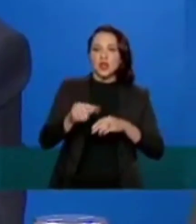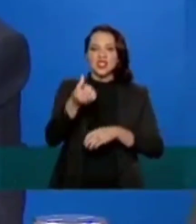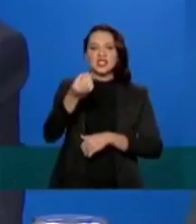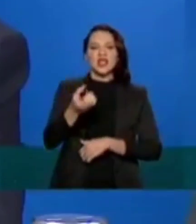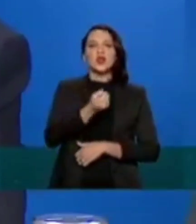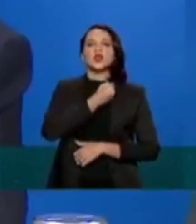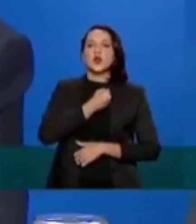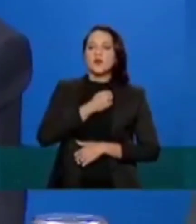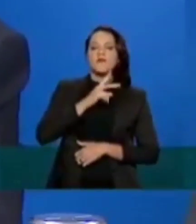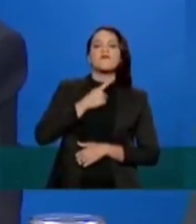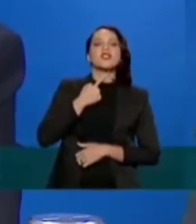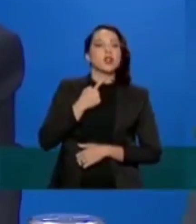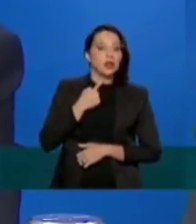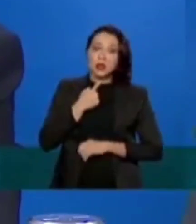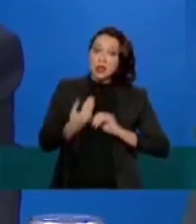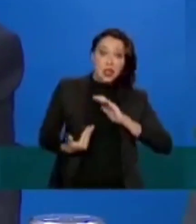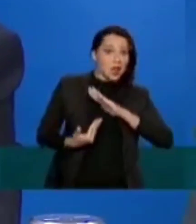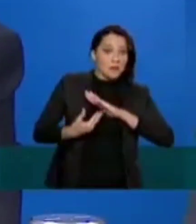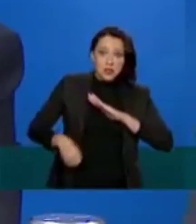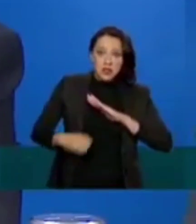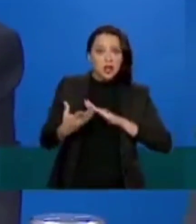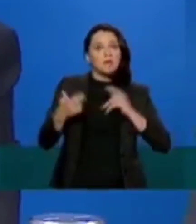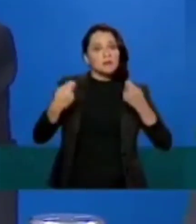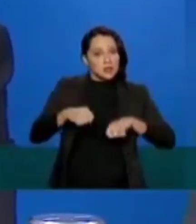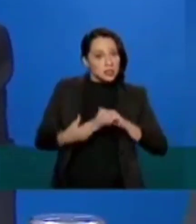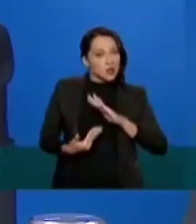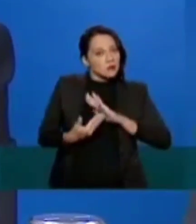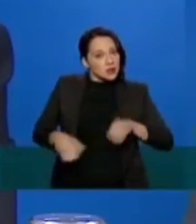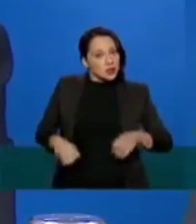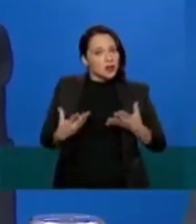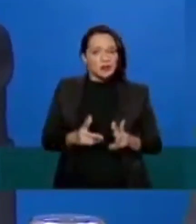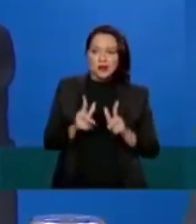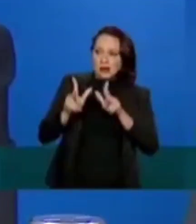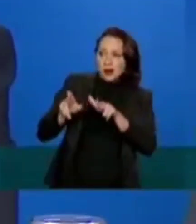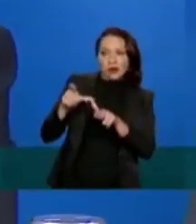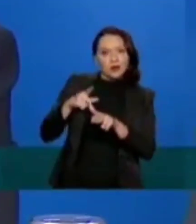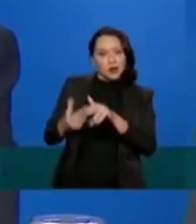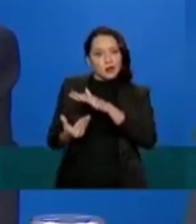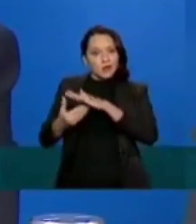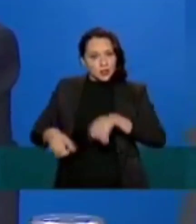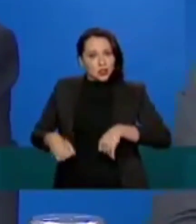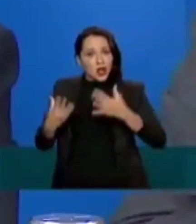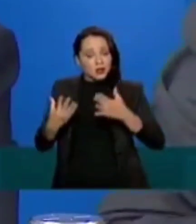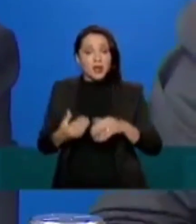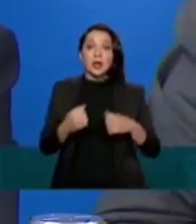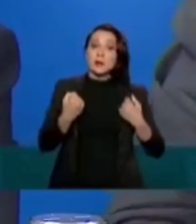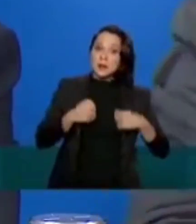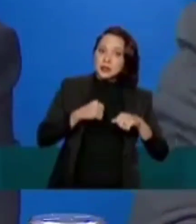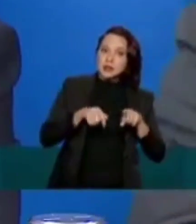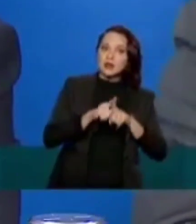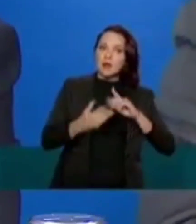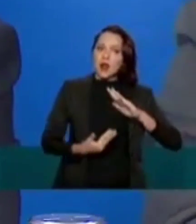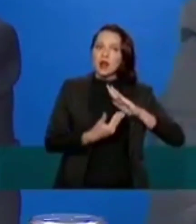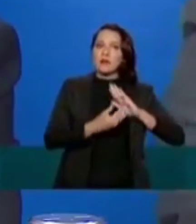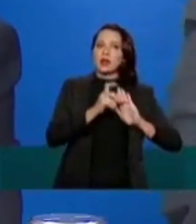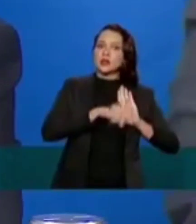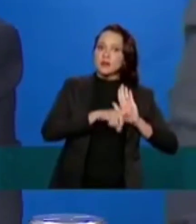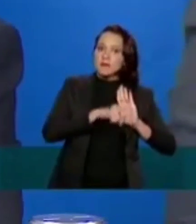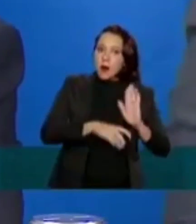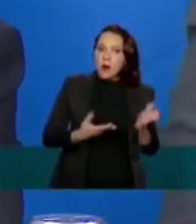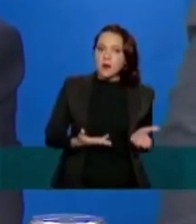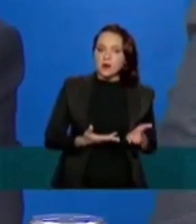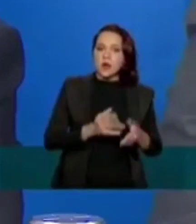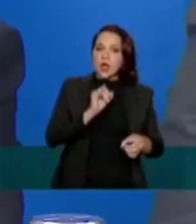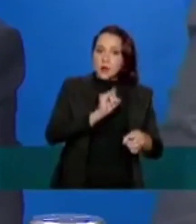número que ele quiser. Deve haver um teto de gastos. Da mesma forma que há um teto de gastos, deve haver um teto de impostos. Então,